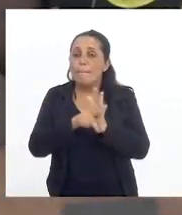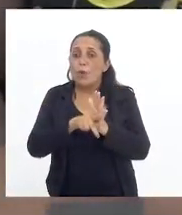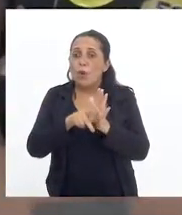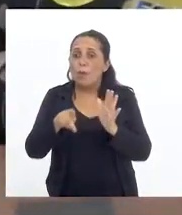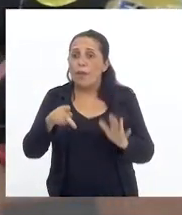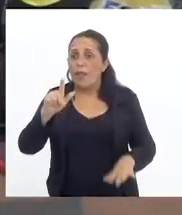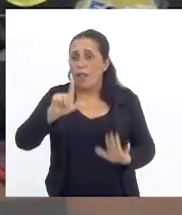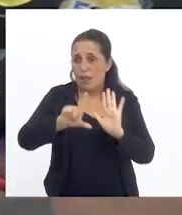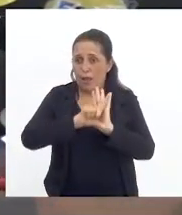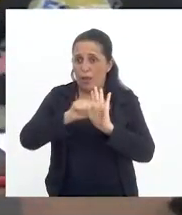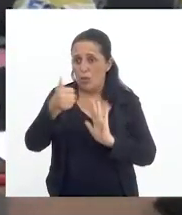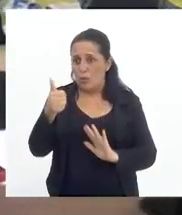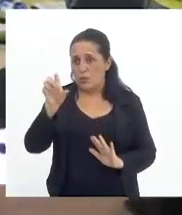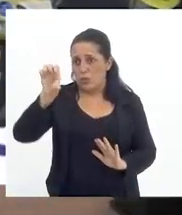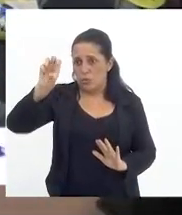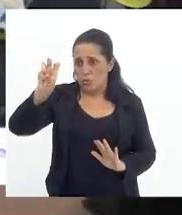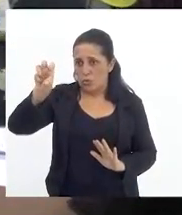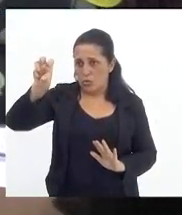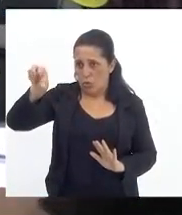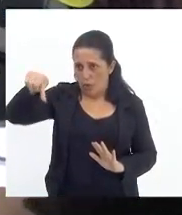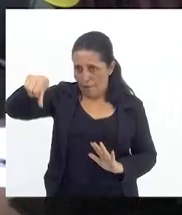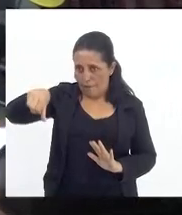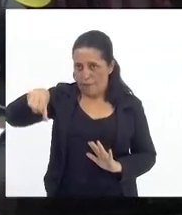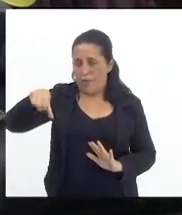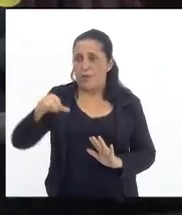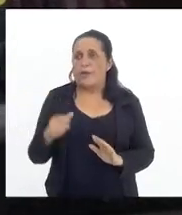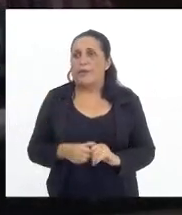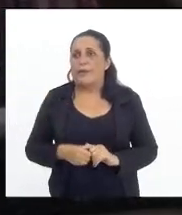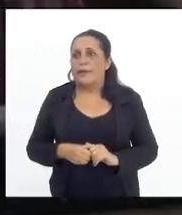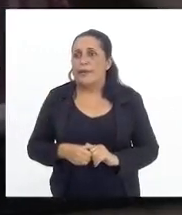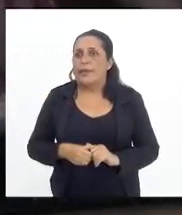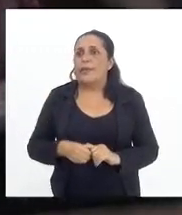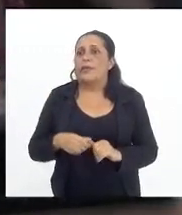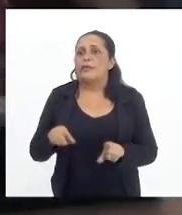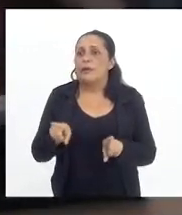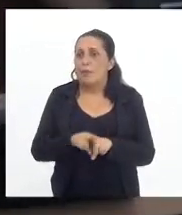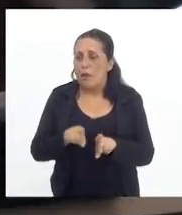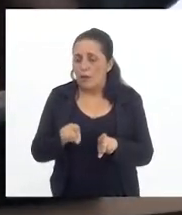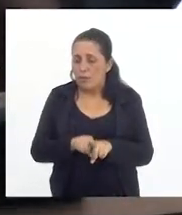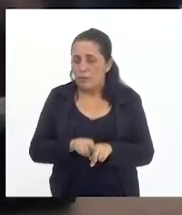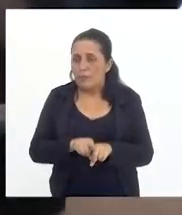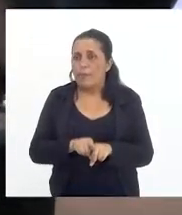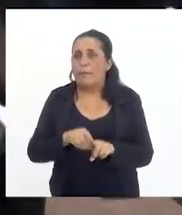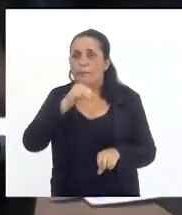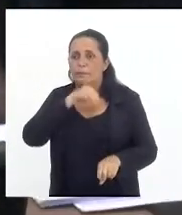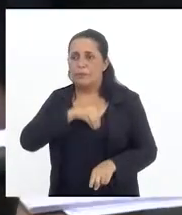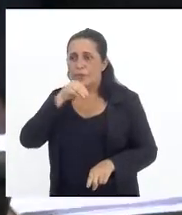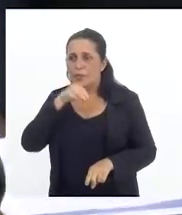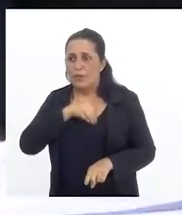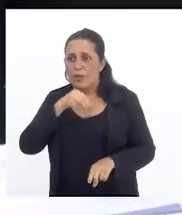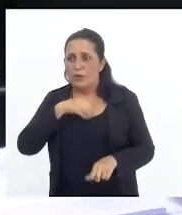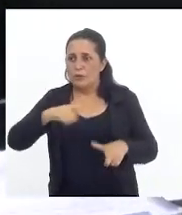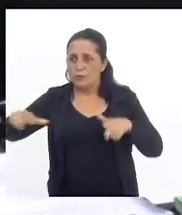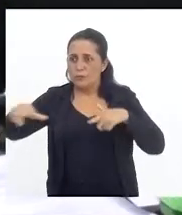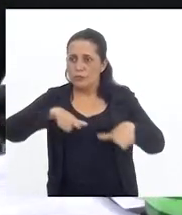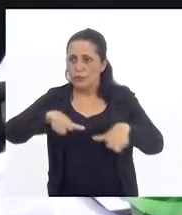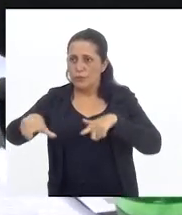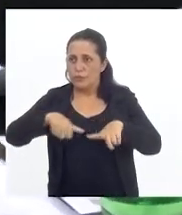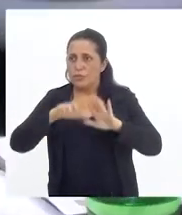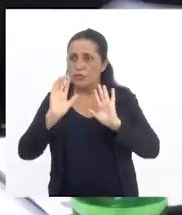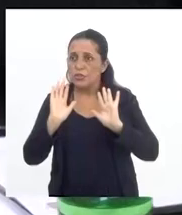a para a projeção dos salários dos Servidores nós já colocamos